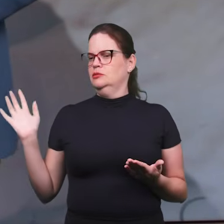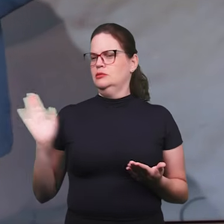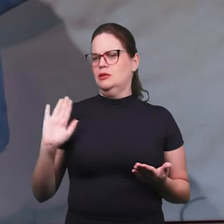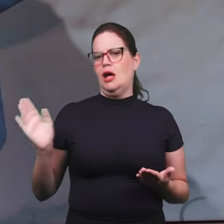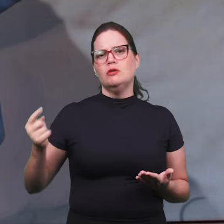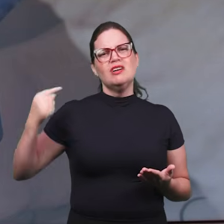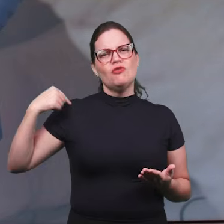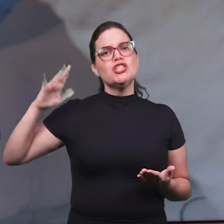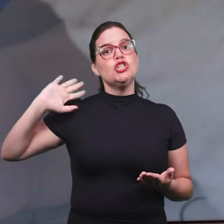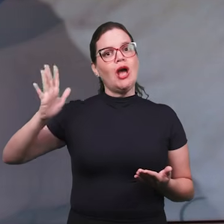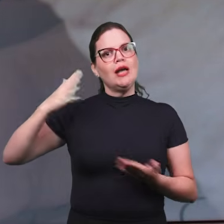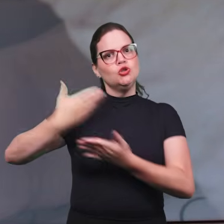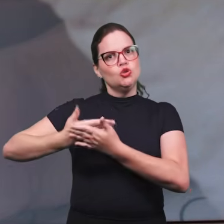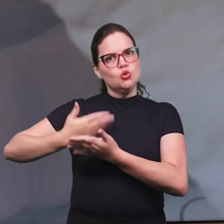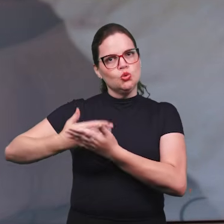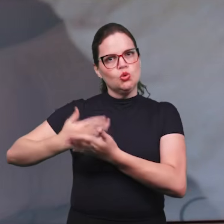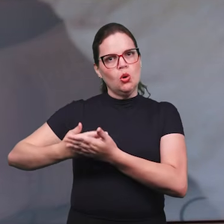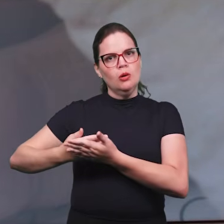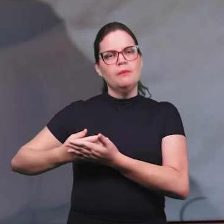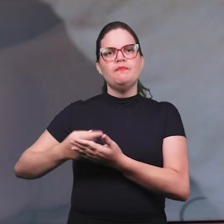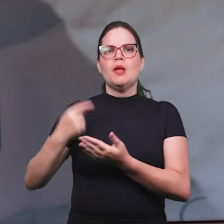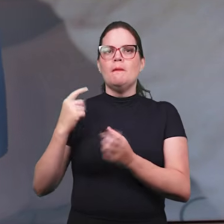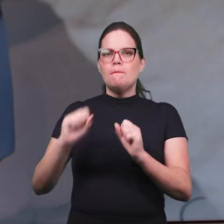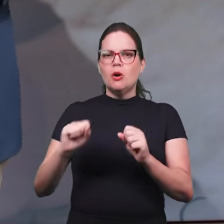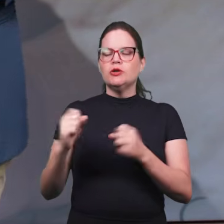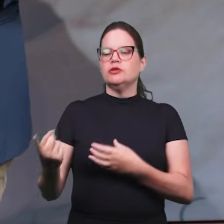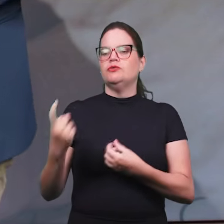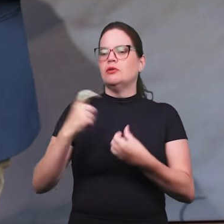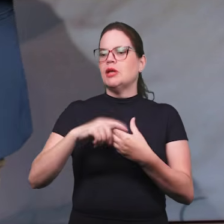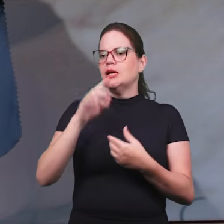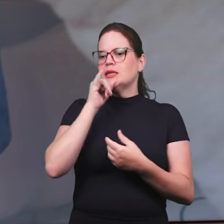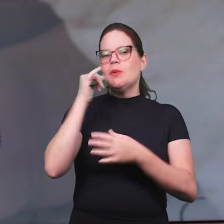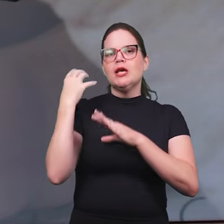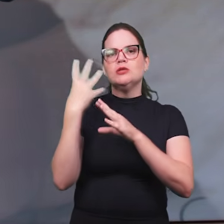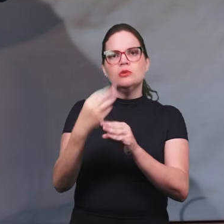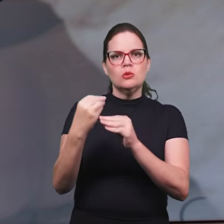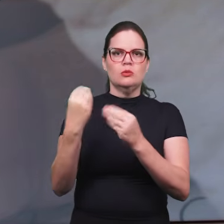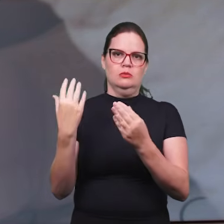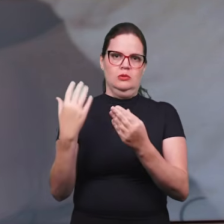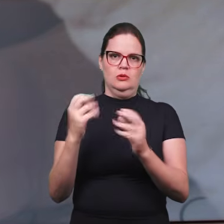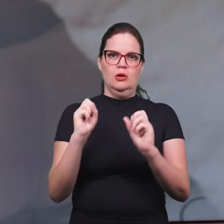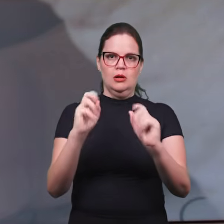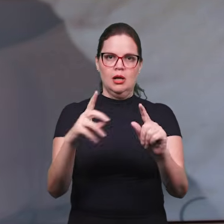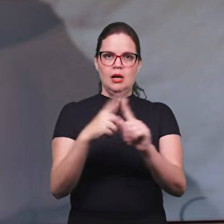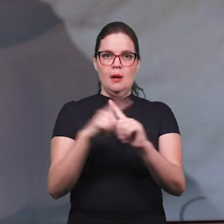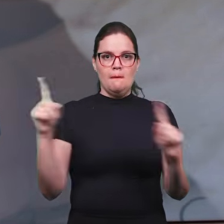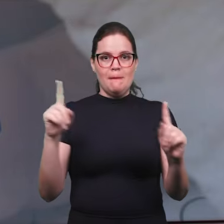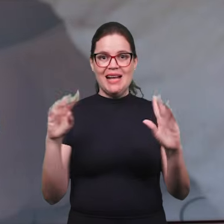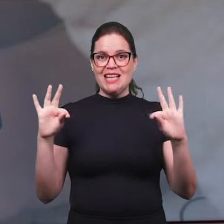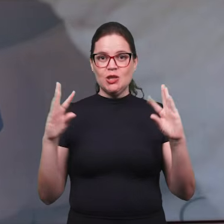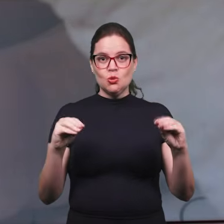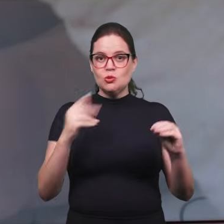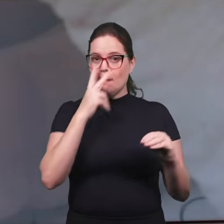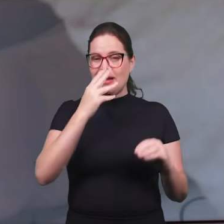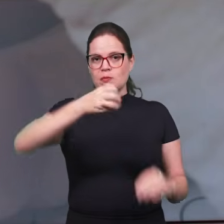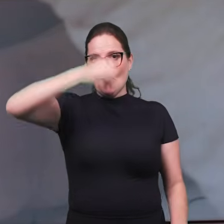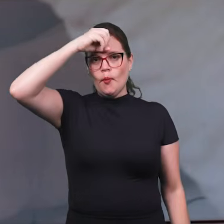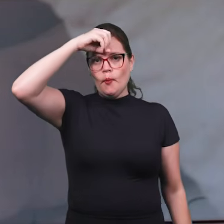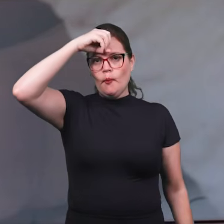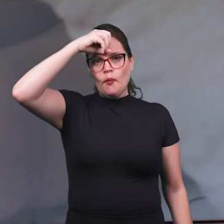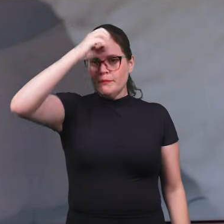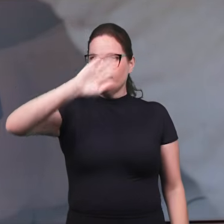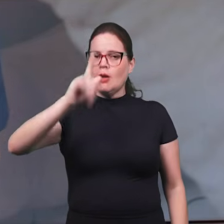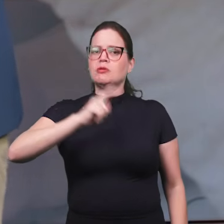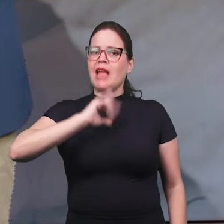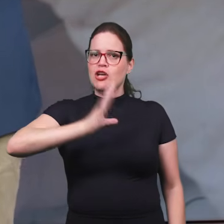estudou. Então, ainda que você volte nas aulas iniciais do seu programa de estudos, você não está começando totalmente do